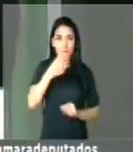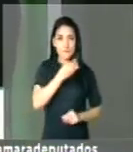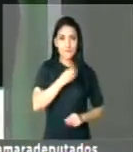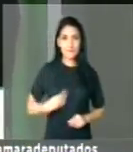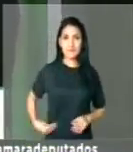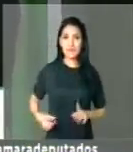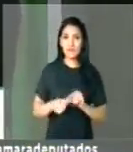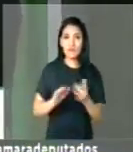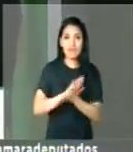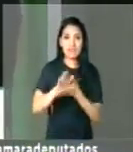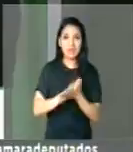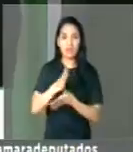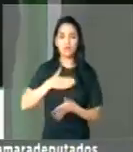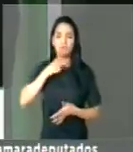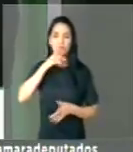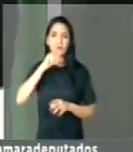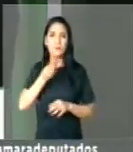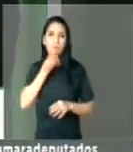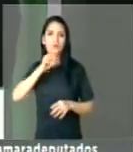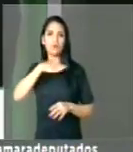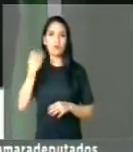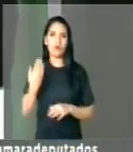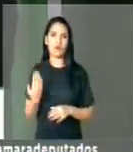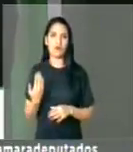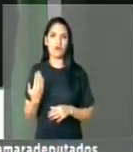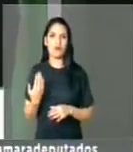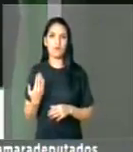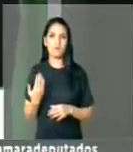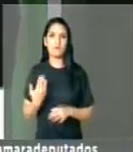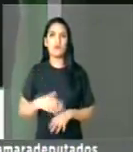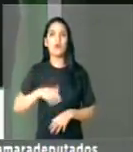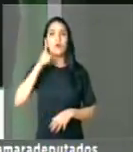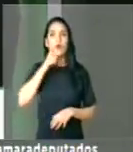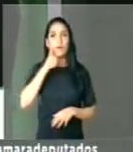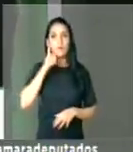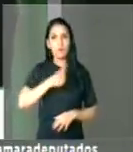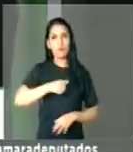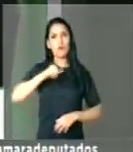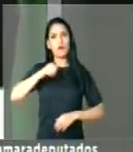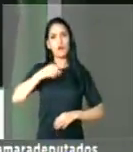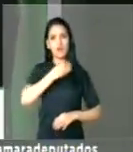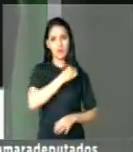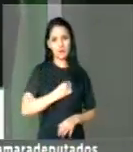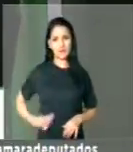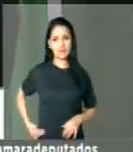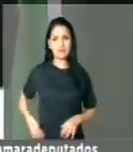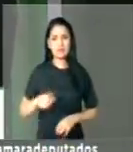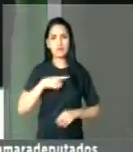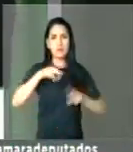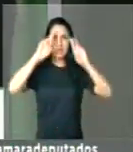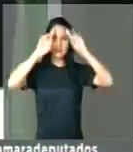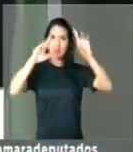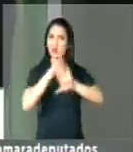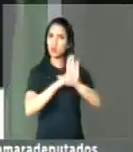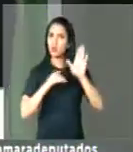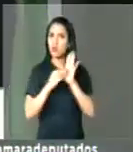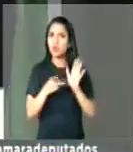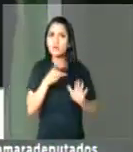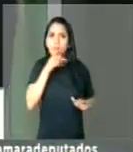extremamente técnica, respeitada por todos os partidos, por todos os advogados, por todos os